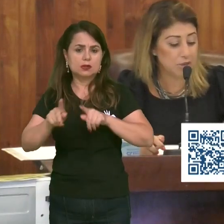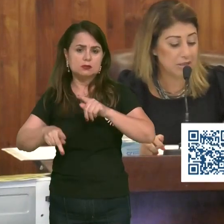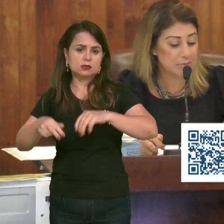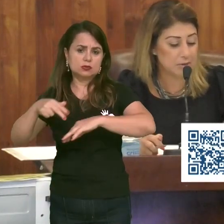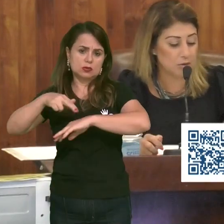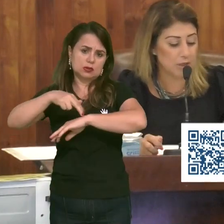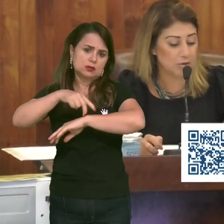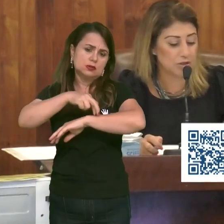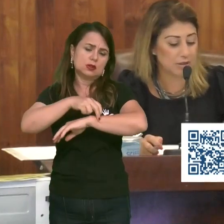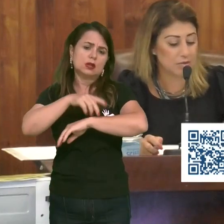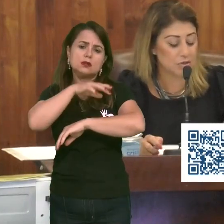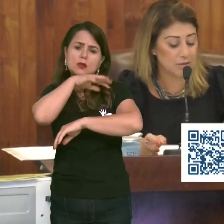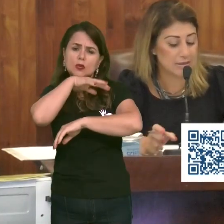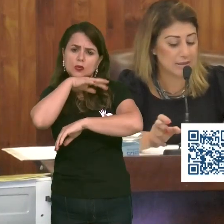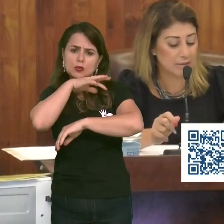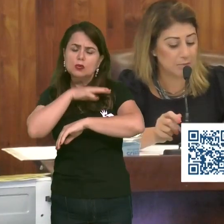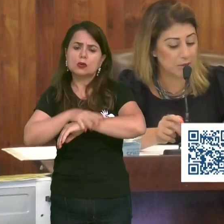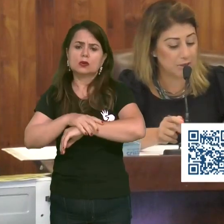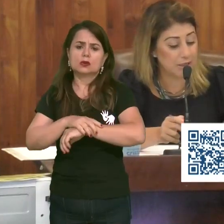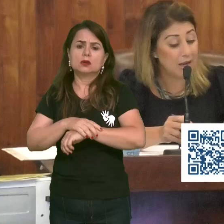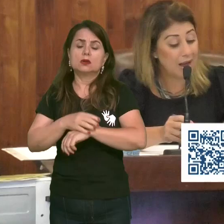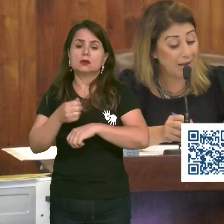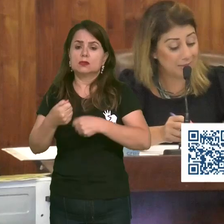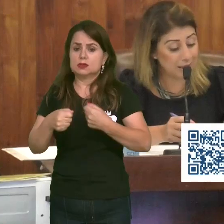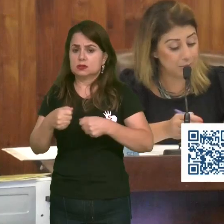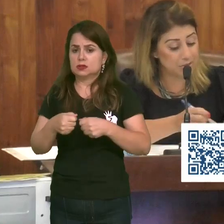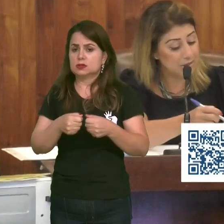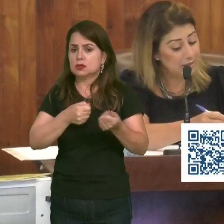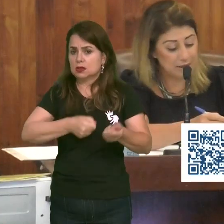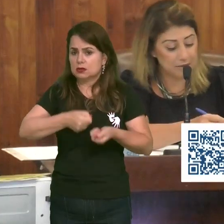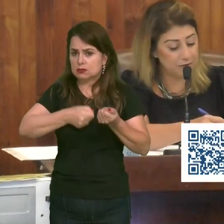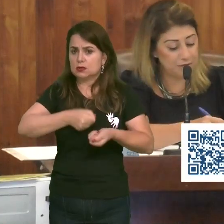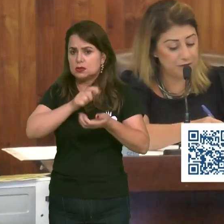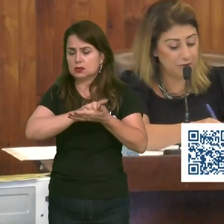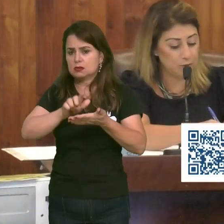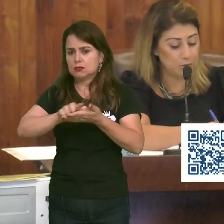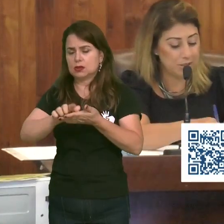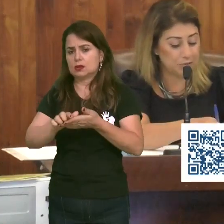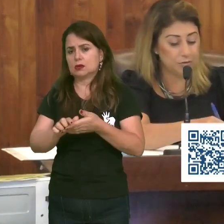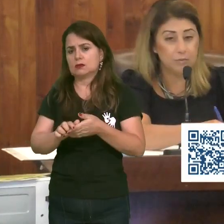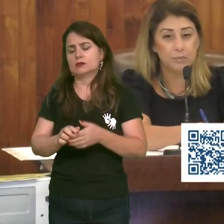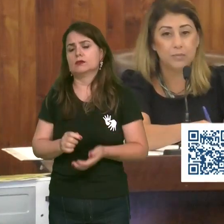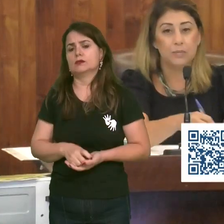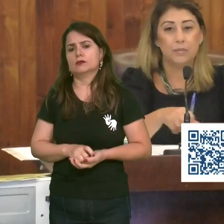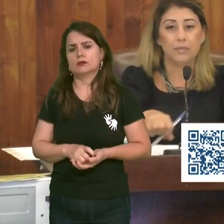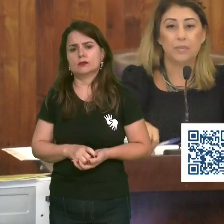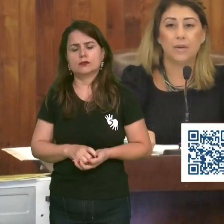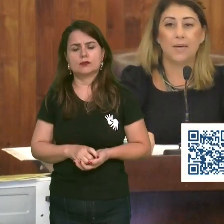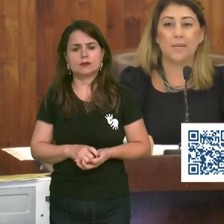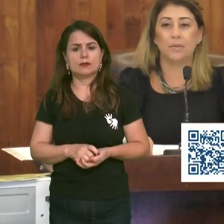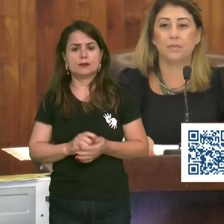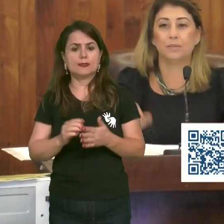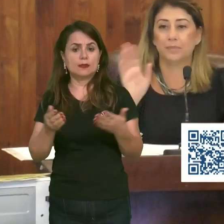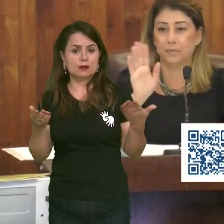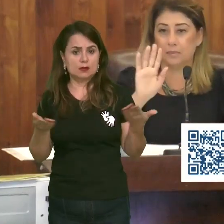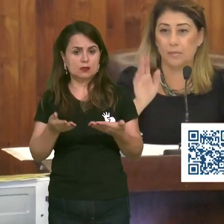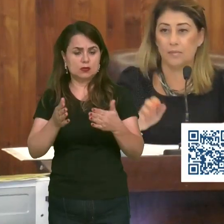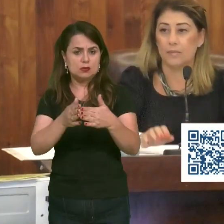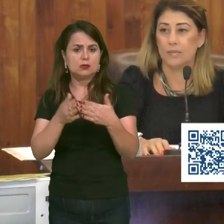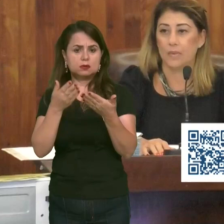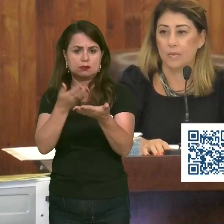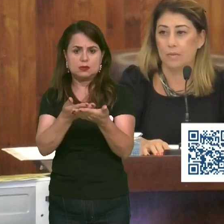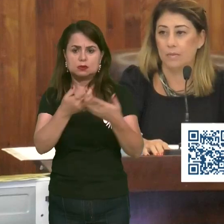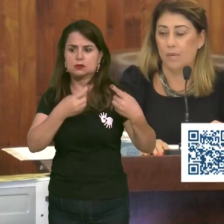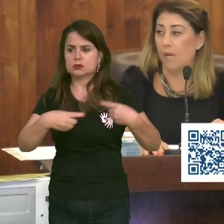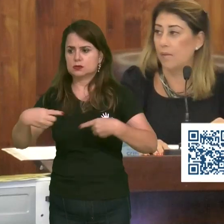embora os munícipes do local já tenham solicitado a melhoria a tempos nada foi feito até o momento requerimento está em discussão